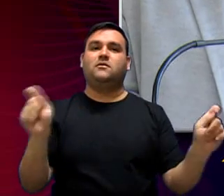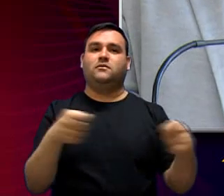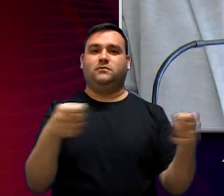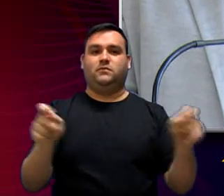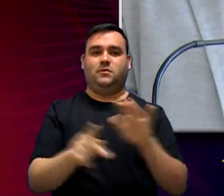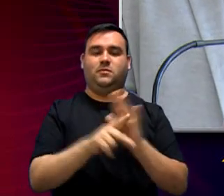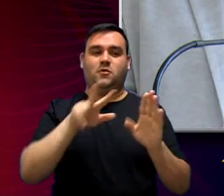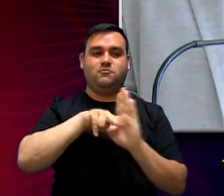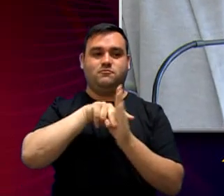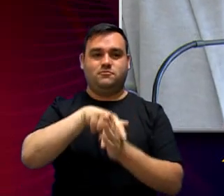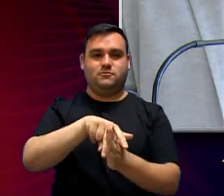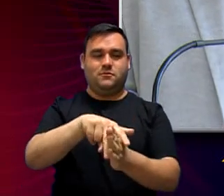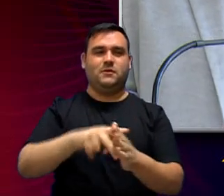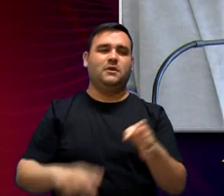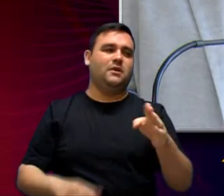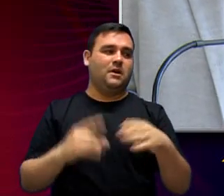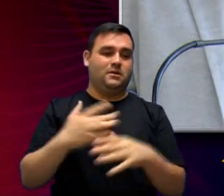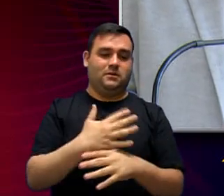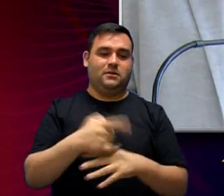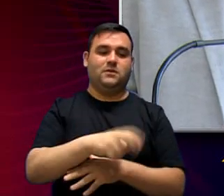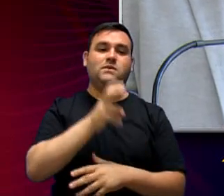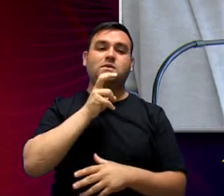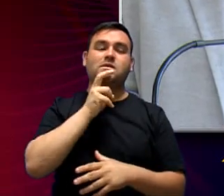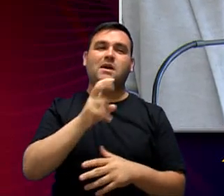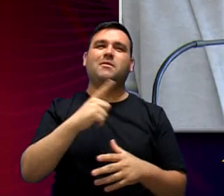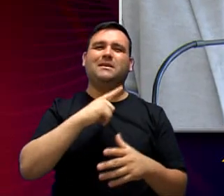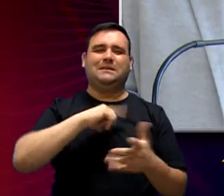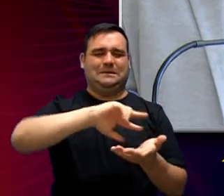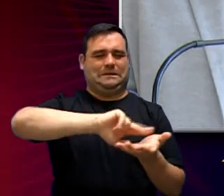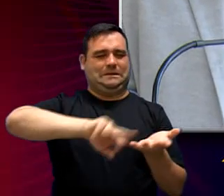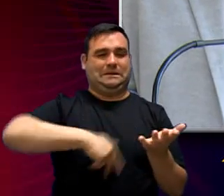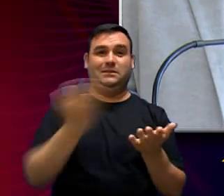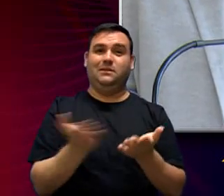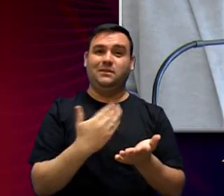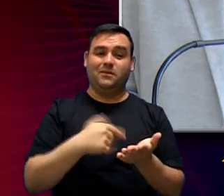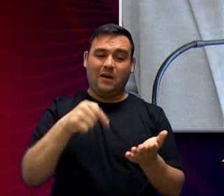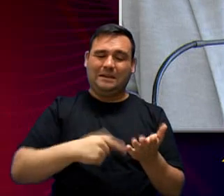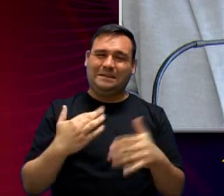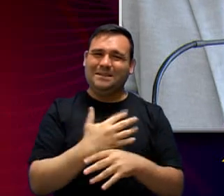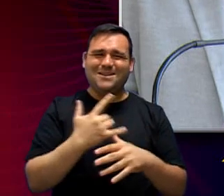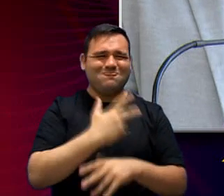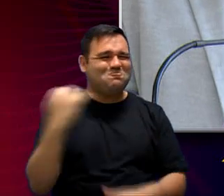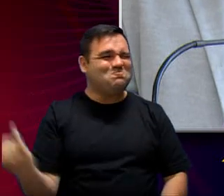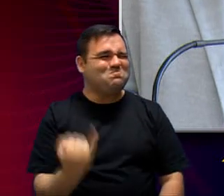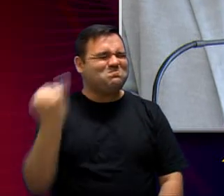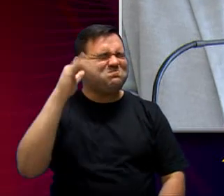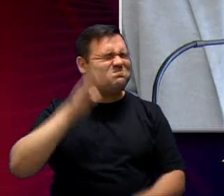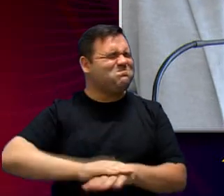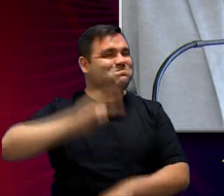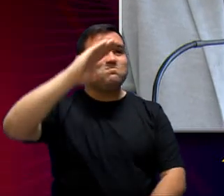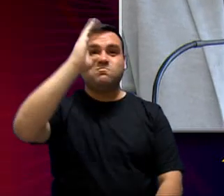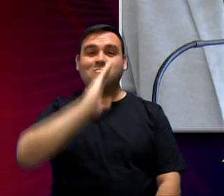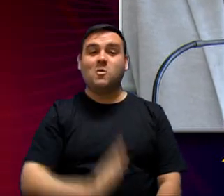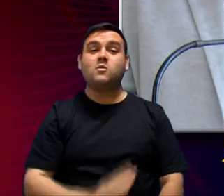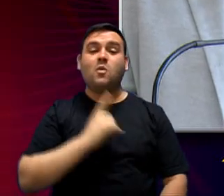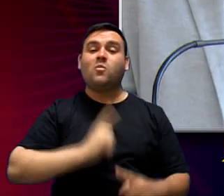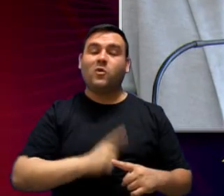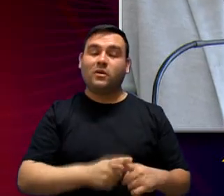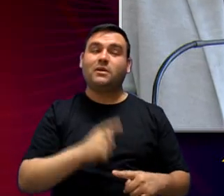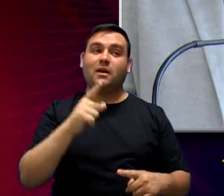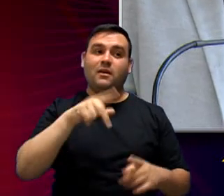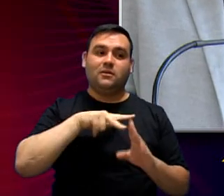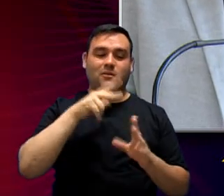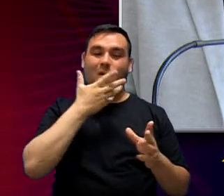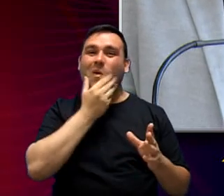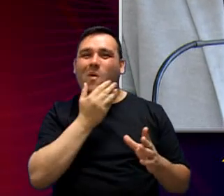Tropeiro. Vereadora, a cidade de Sorocaba é citada em vários livros, foi uma das cidades mais importantes do Brasil devido ao ciclo